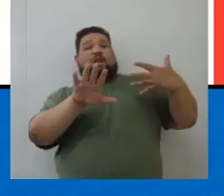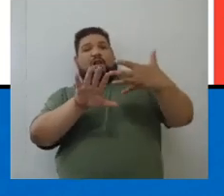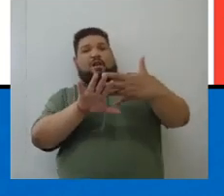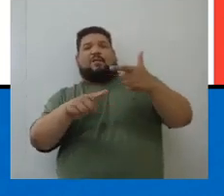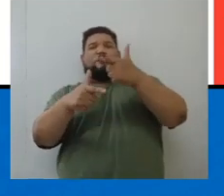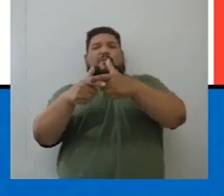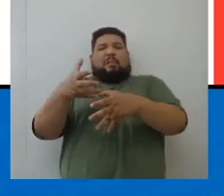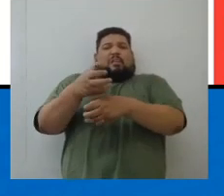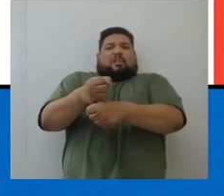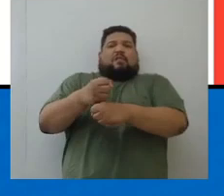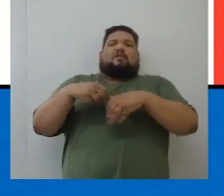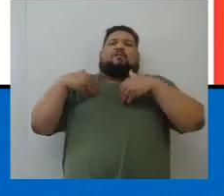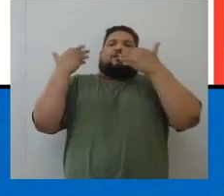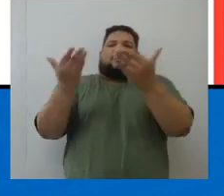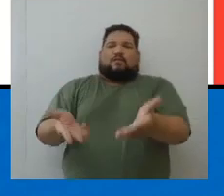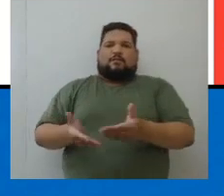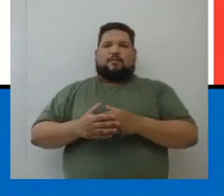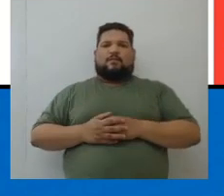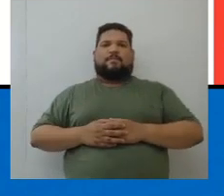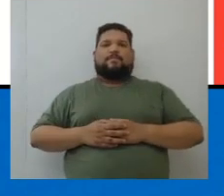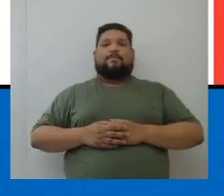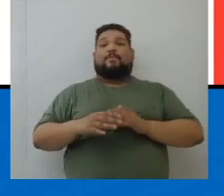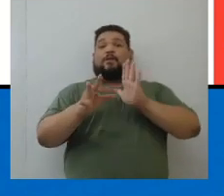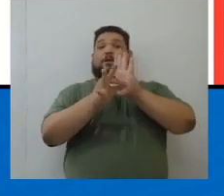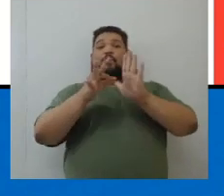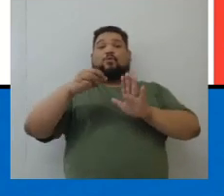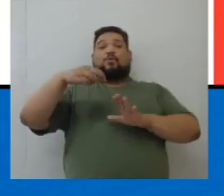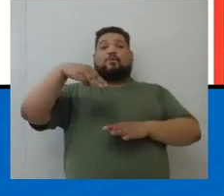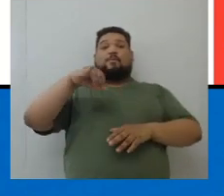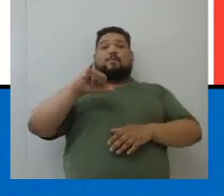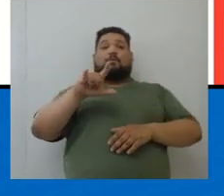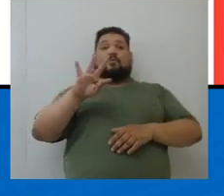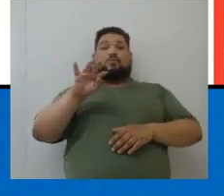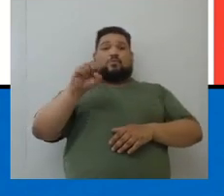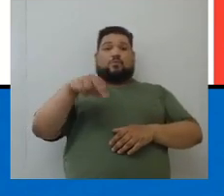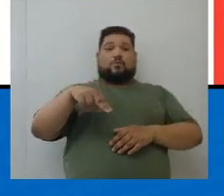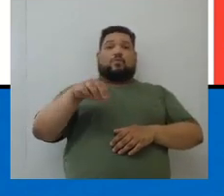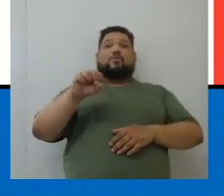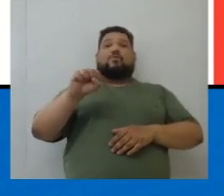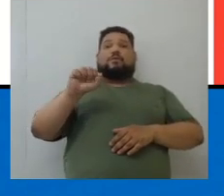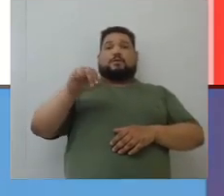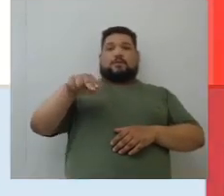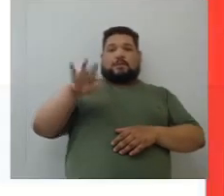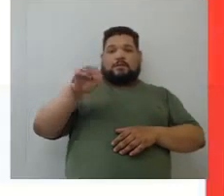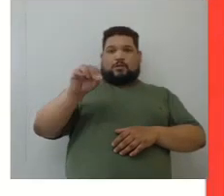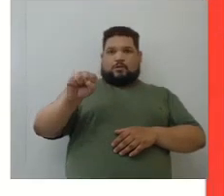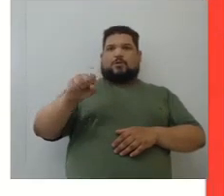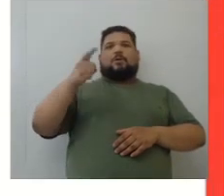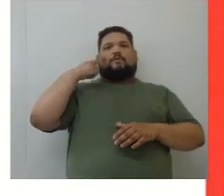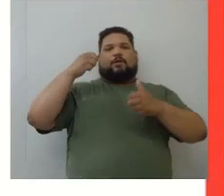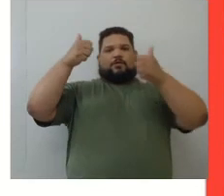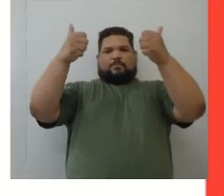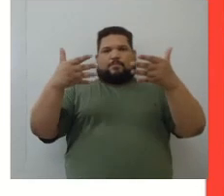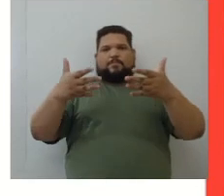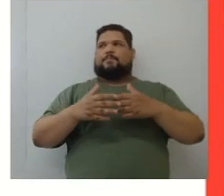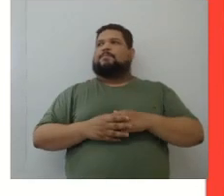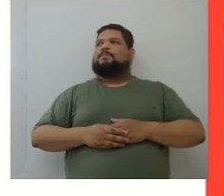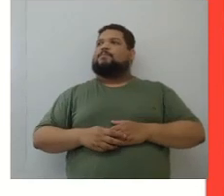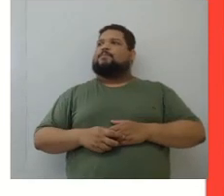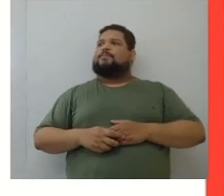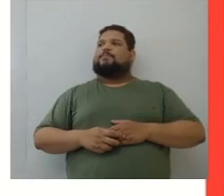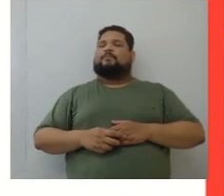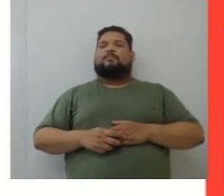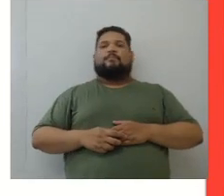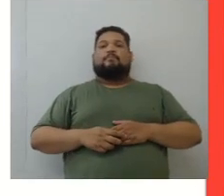longo do tempo. E aí, Milton Santos, abre a tela aí, por favor, para a gente poder ver essa definição que Milton Santos traz para a